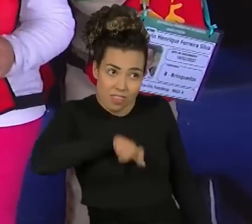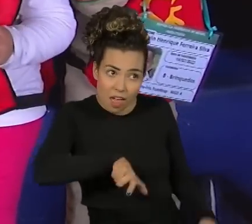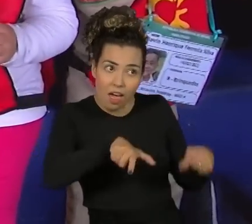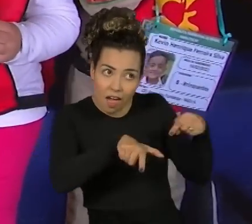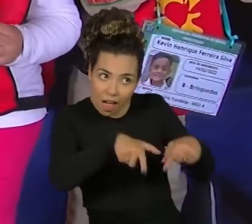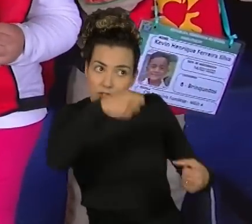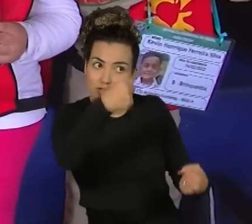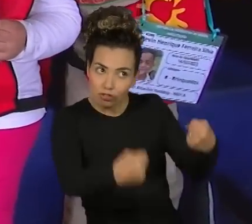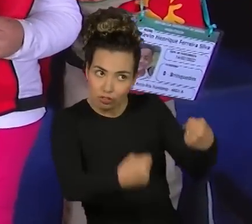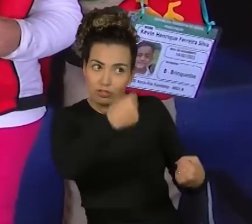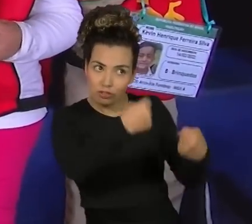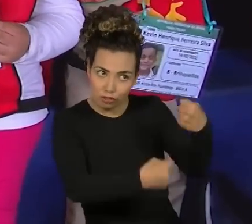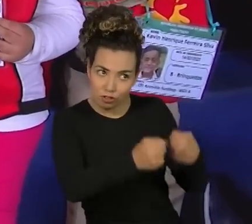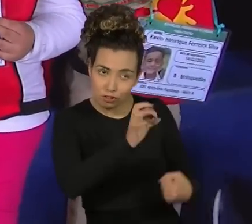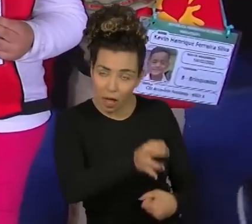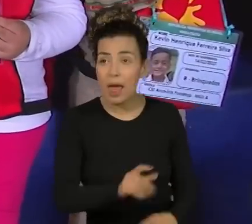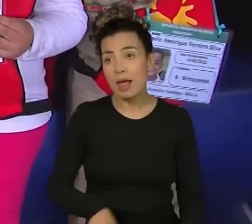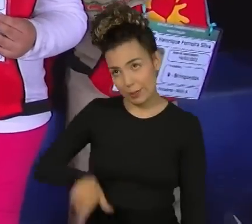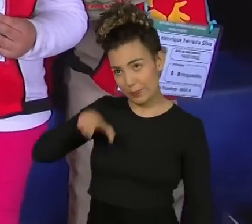Motorista.